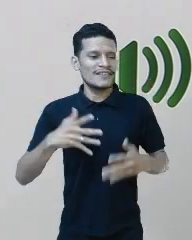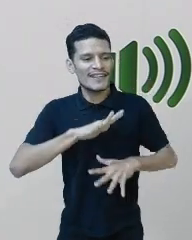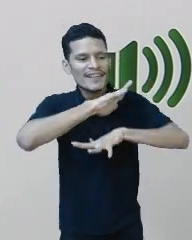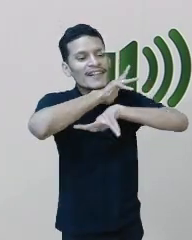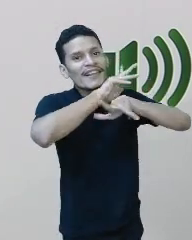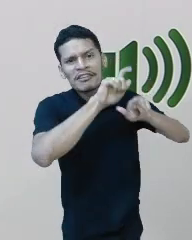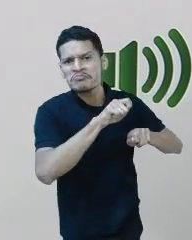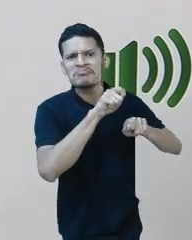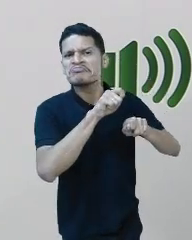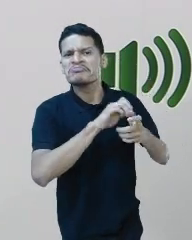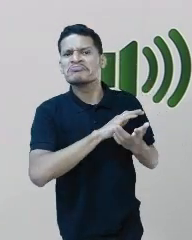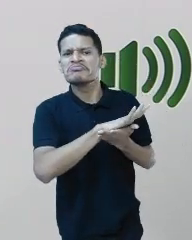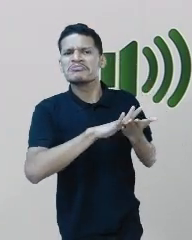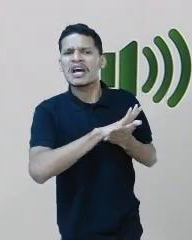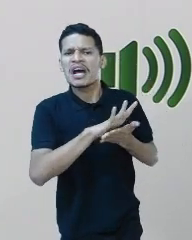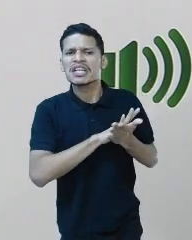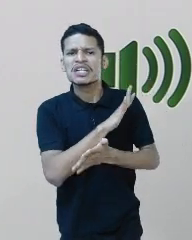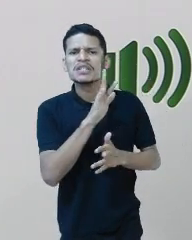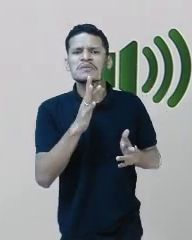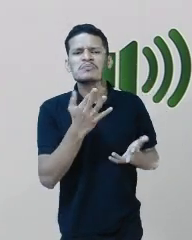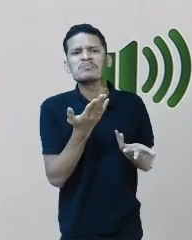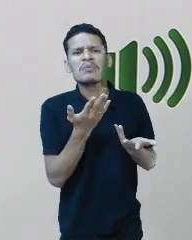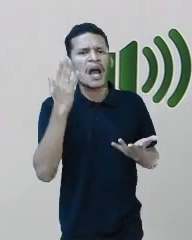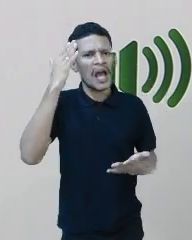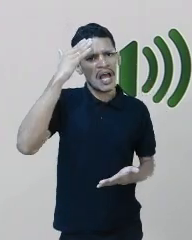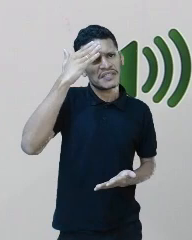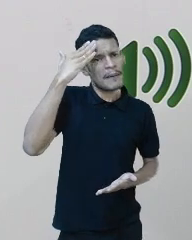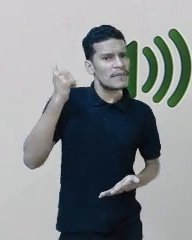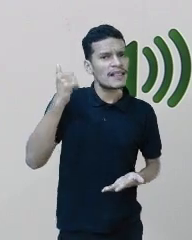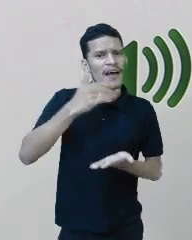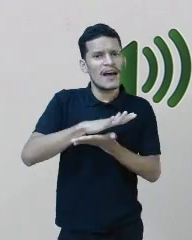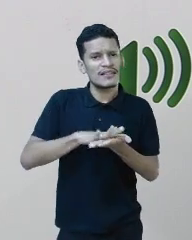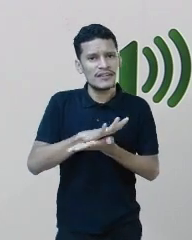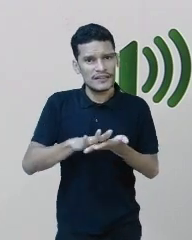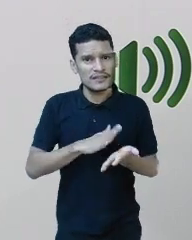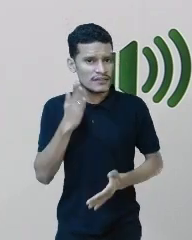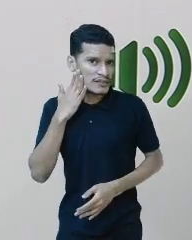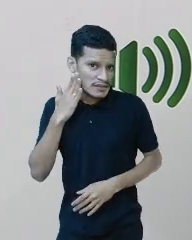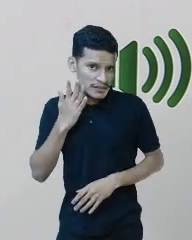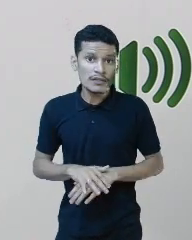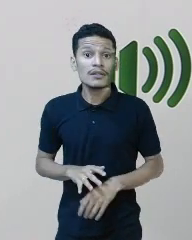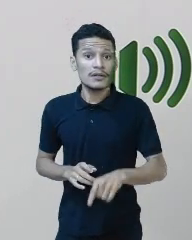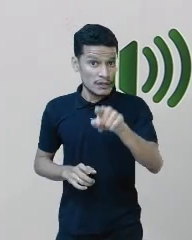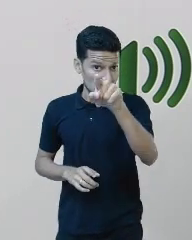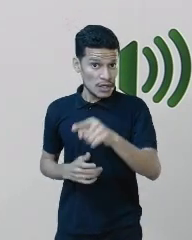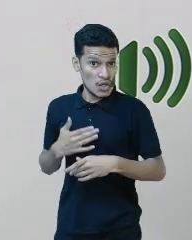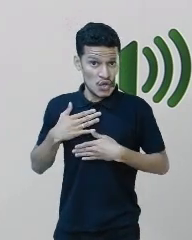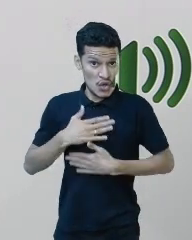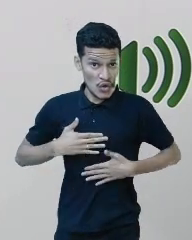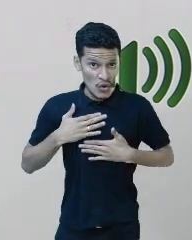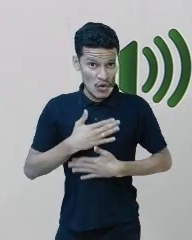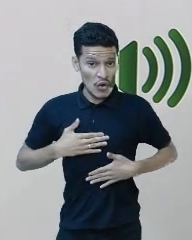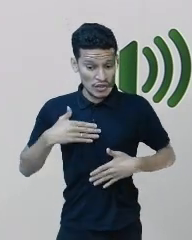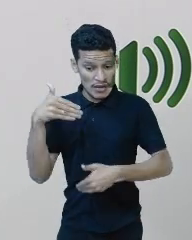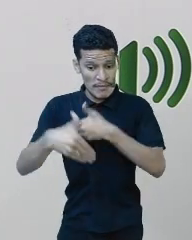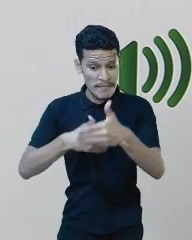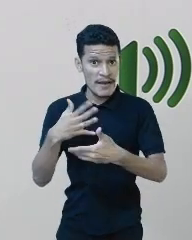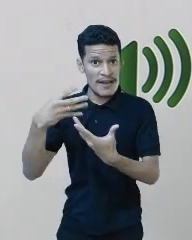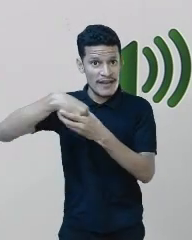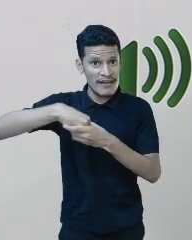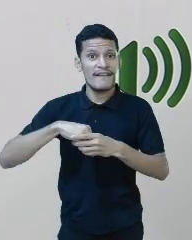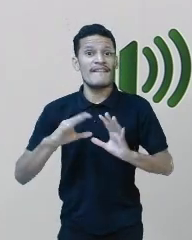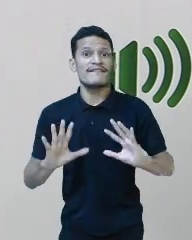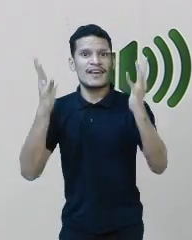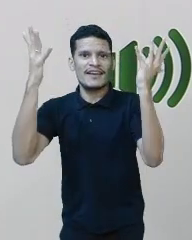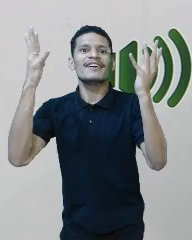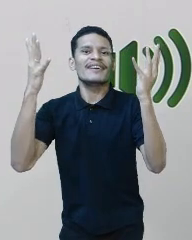esperava e, de repente, tudo aconteceu. E vocês aí, gostam de participar de festas? Alguém de vocês